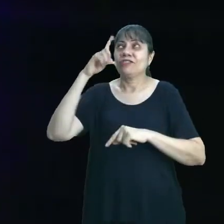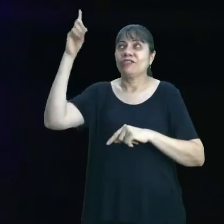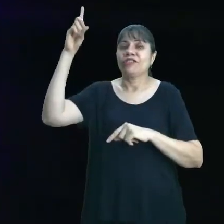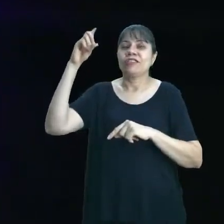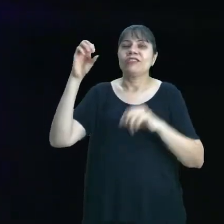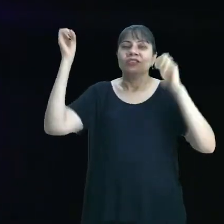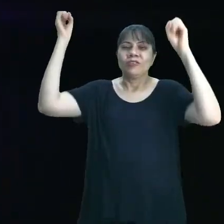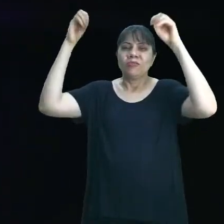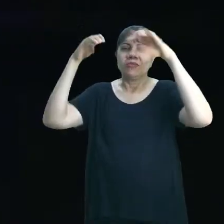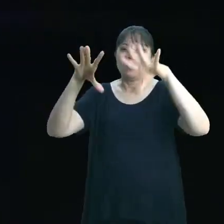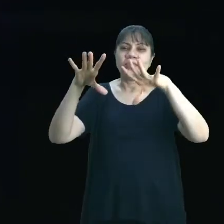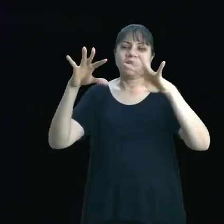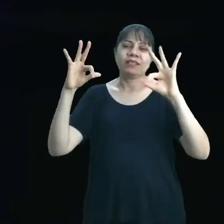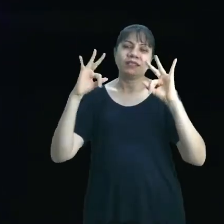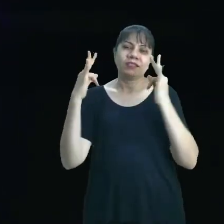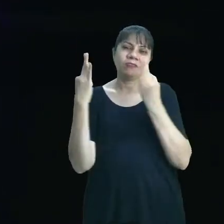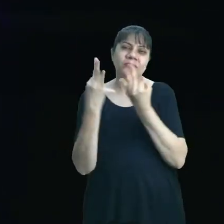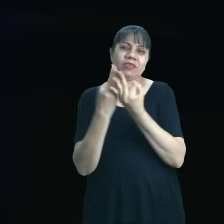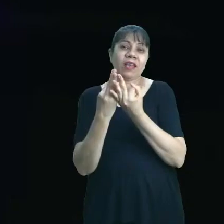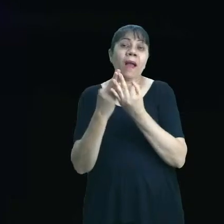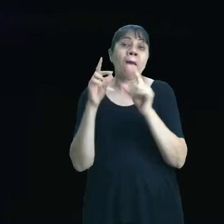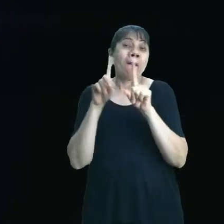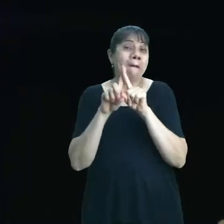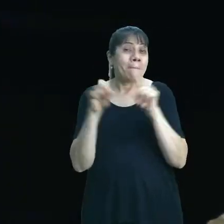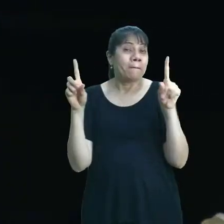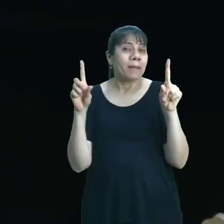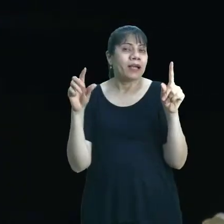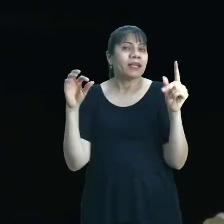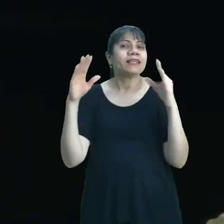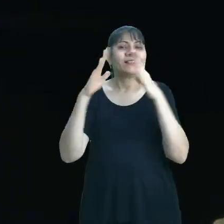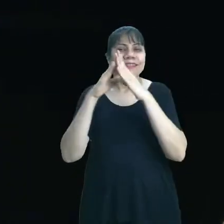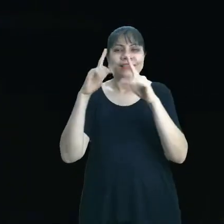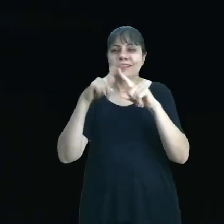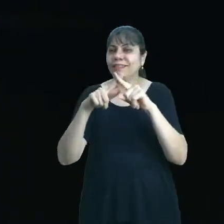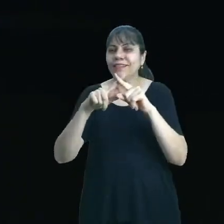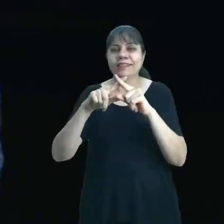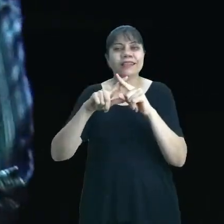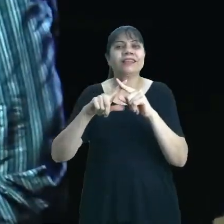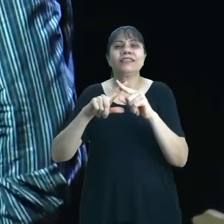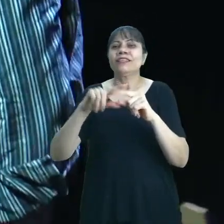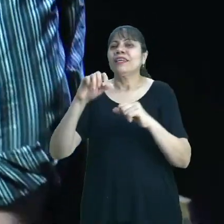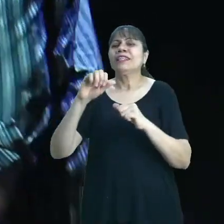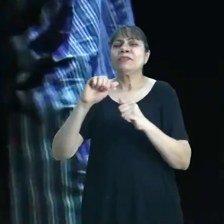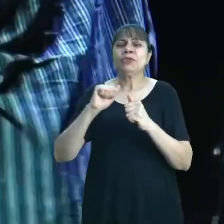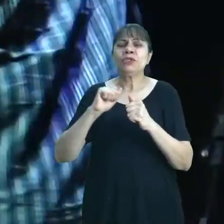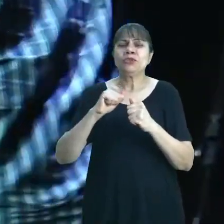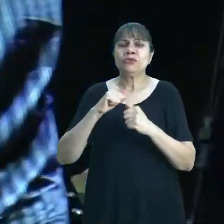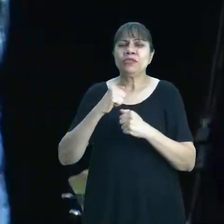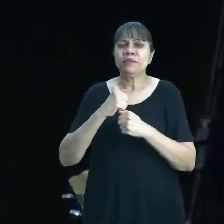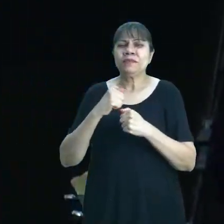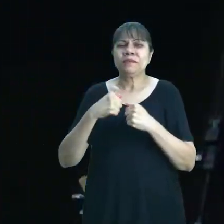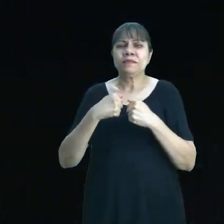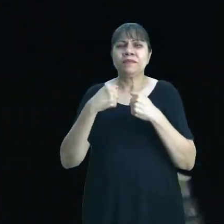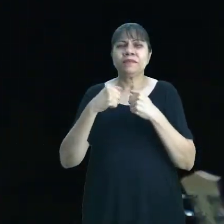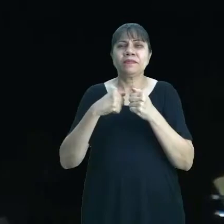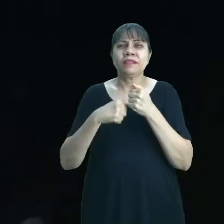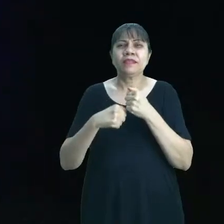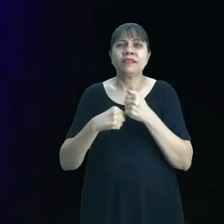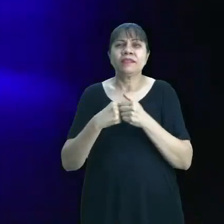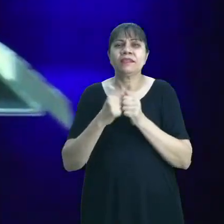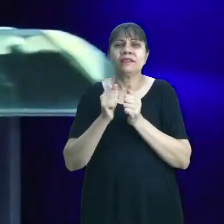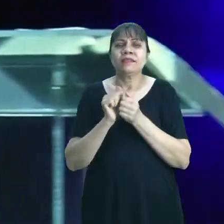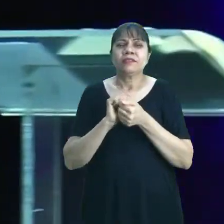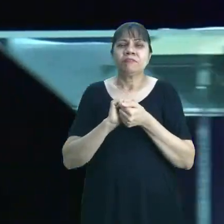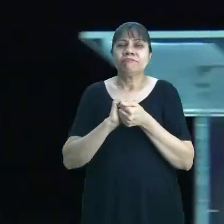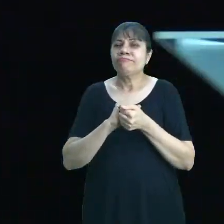Deus não substitui o papel do pai e da mãe na família. Não substitui, porque a igreja